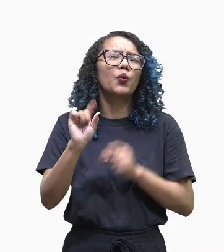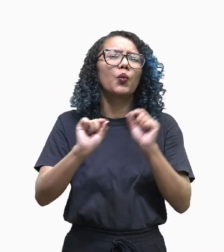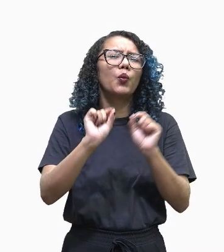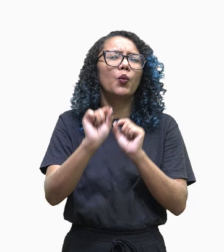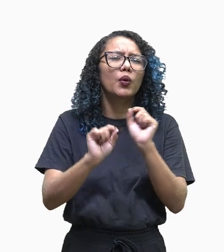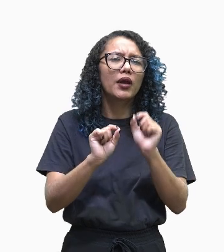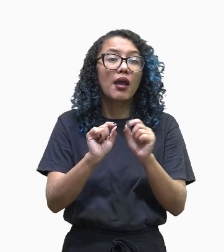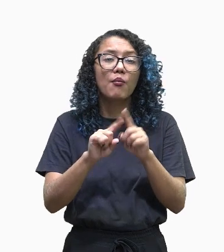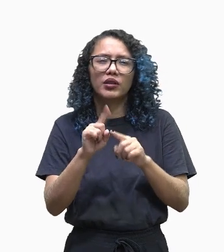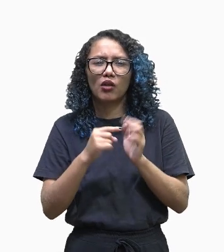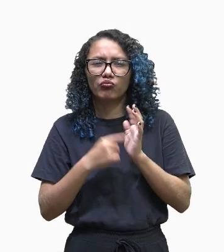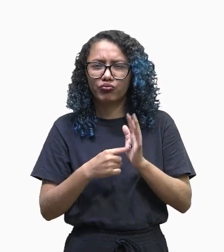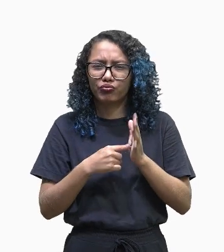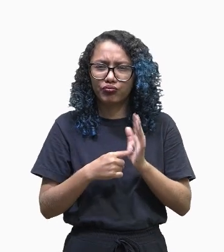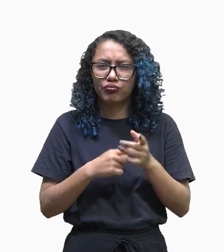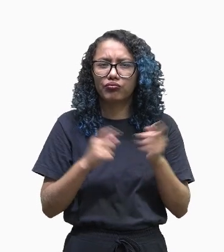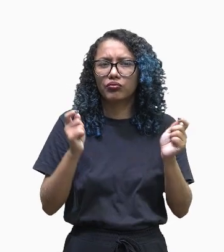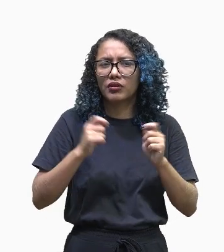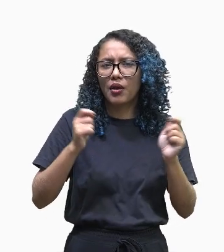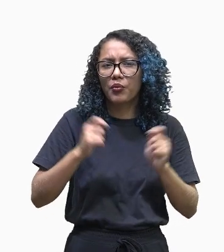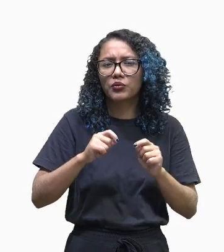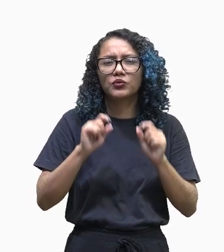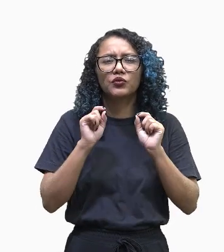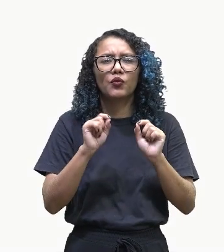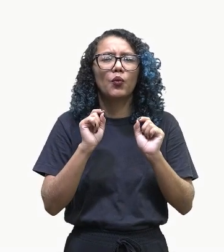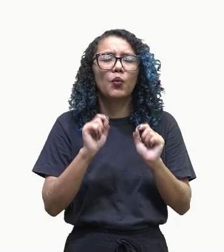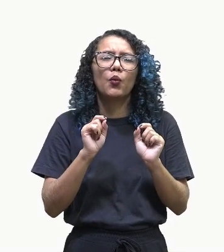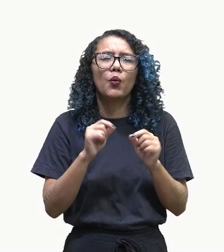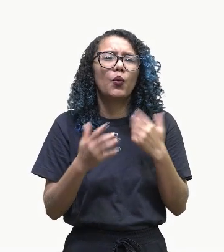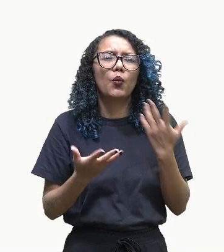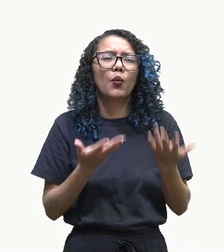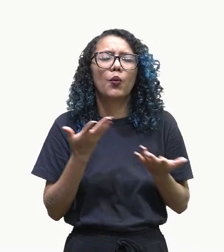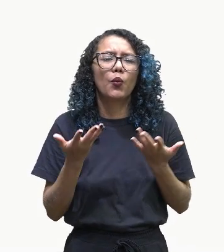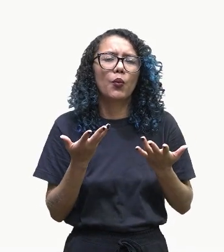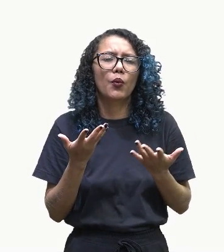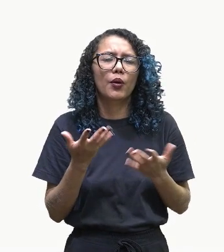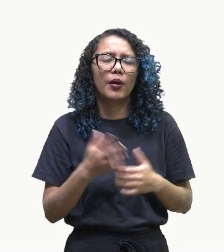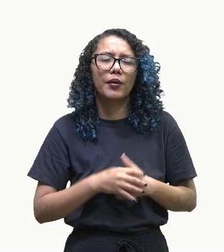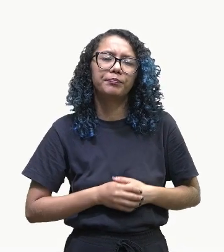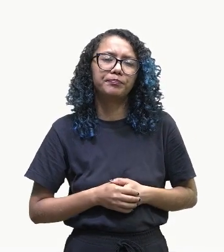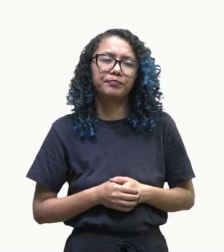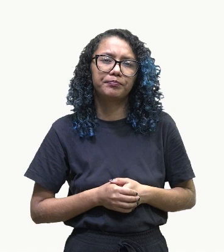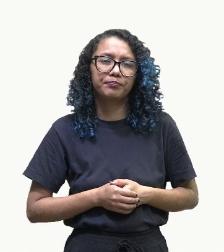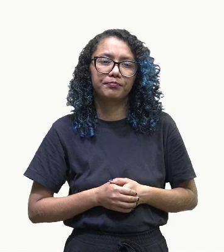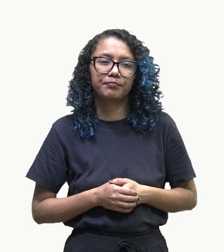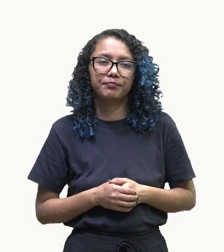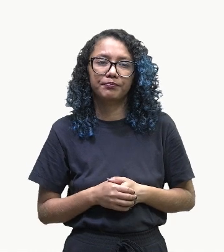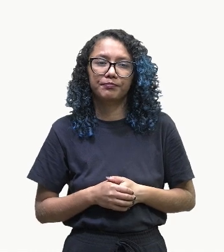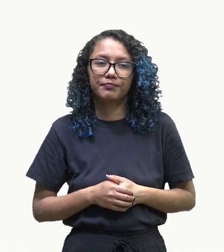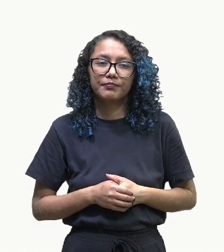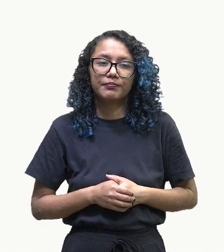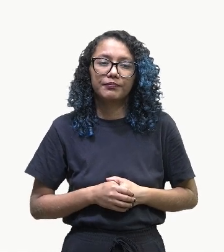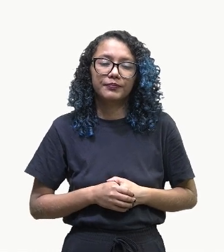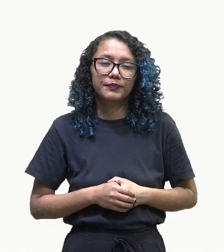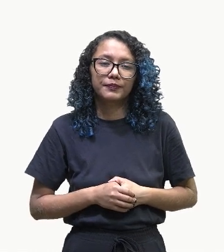nos permitem desplazar-nos de um lugar a outro. Então,